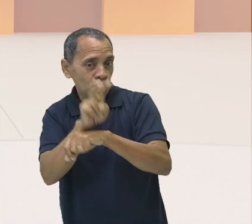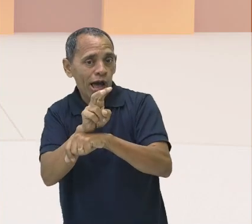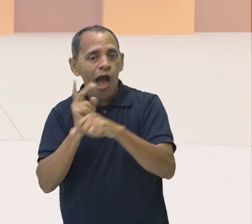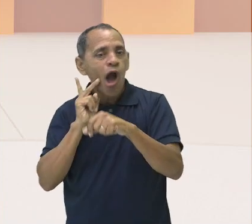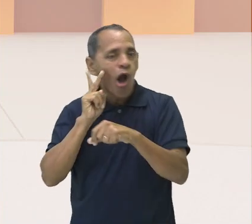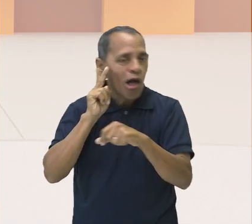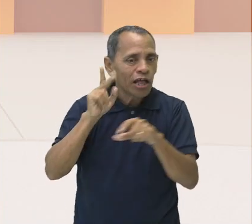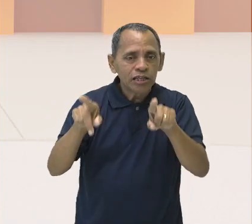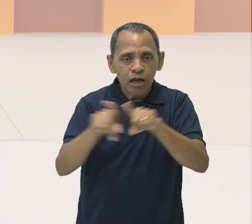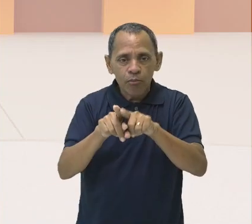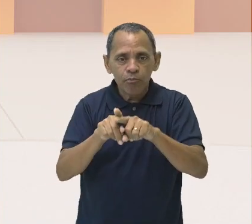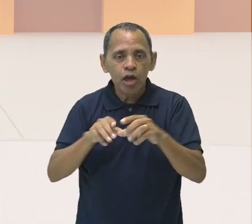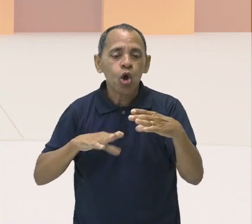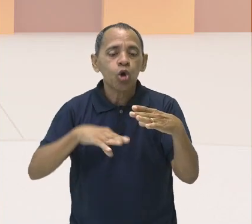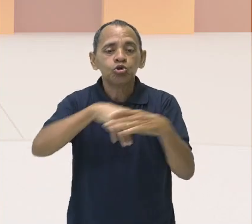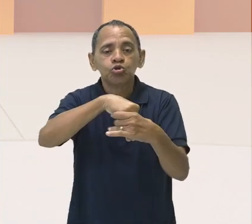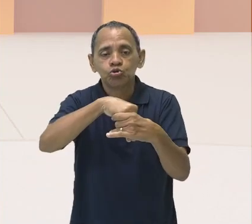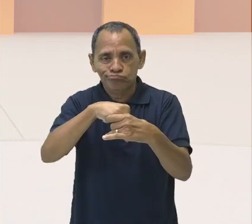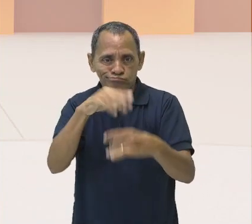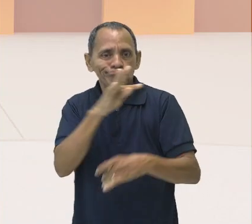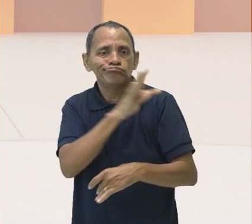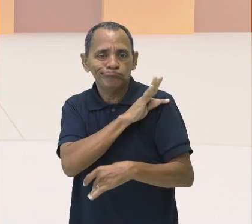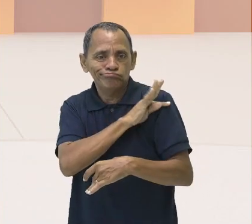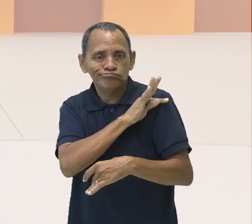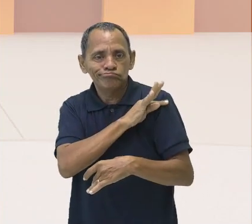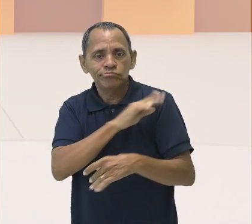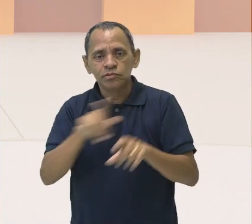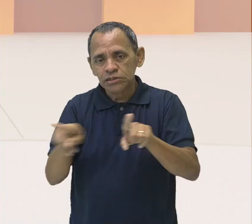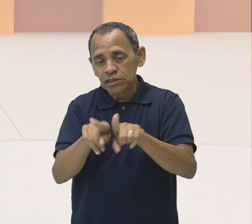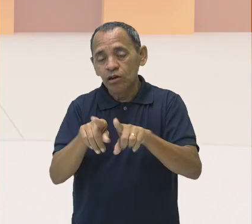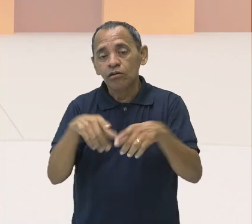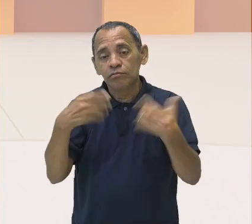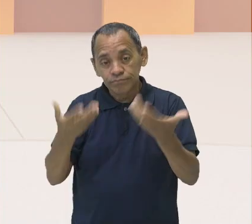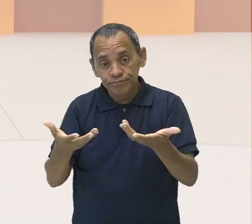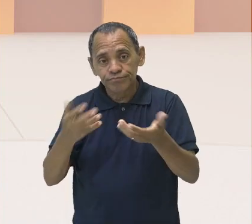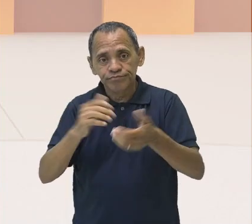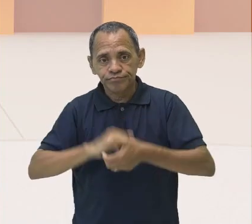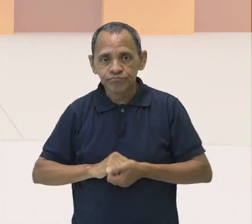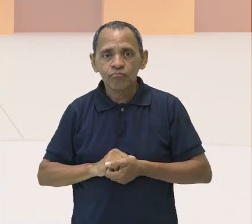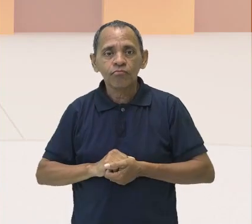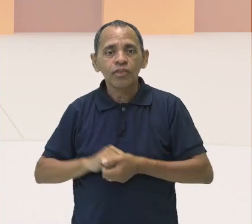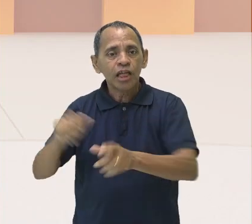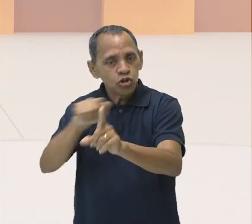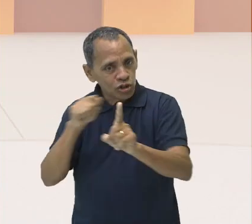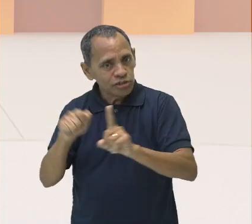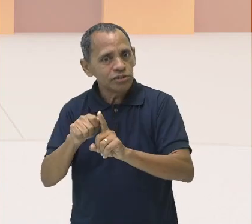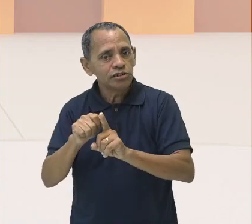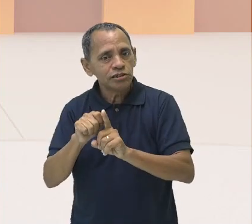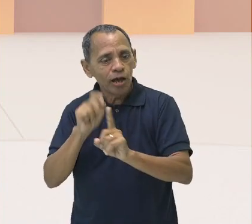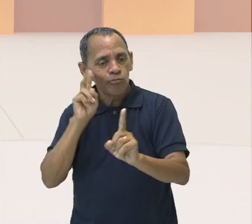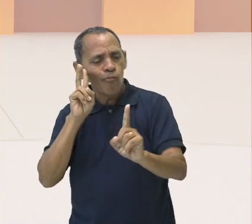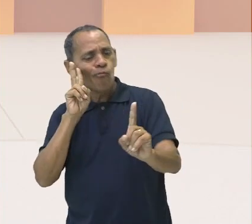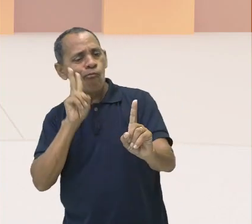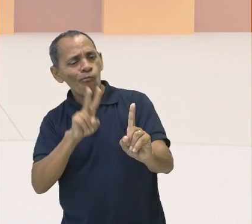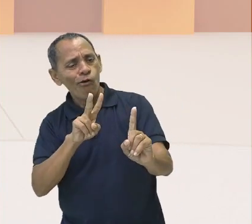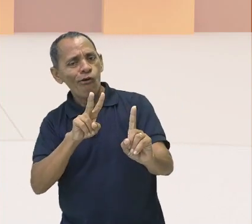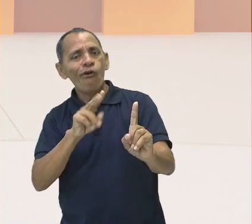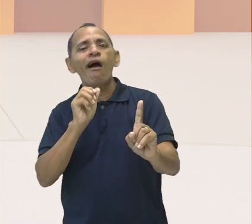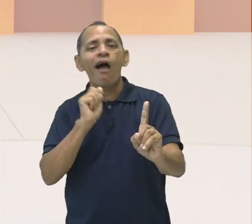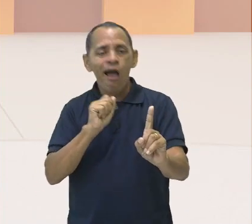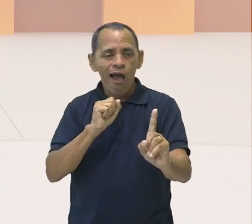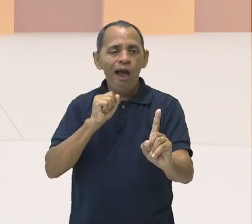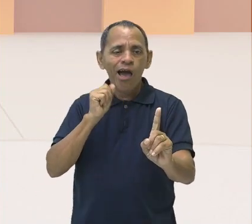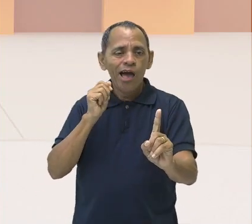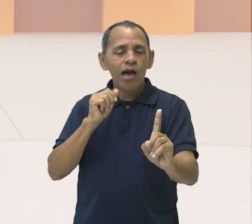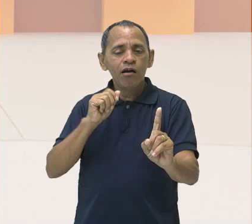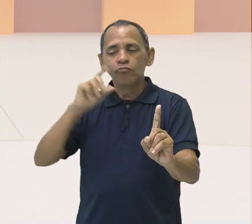de técnicas que ela tem, isso é bem visto pela sociedade, né? As pessoas, olha, eu vou lá naquele espaço, porque aquela pessoa, ela faz